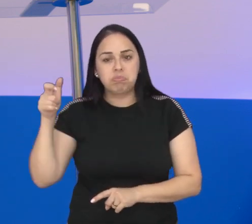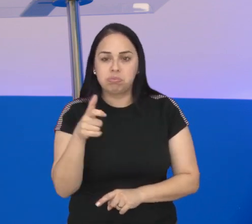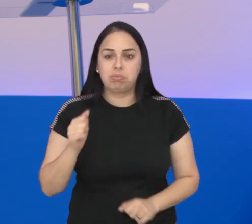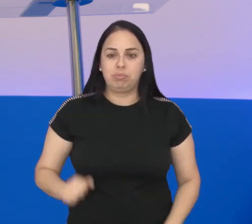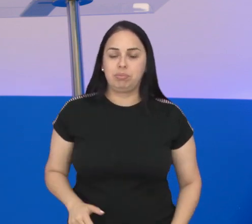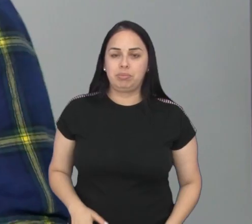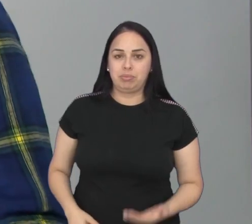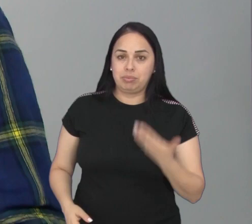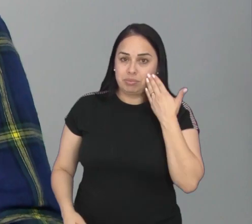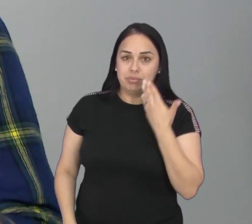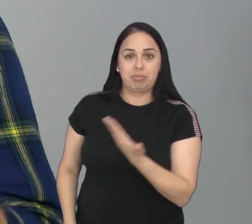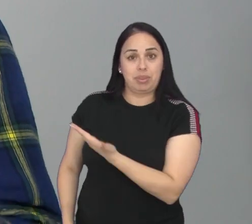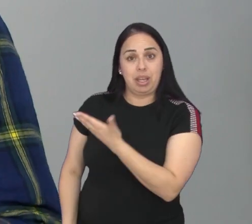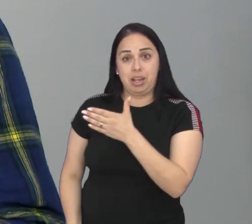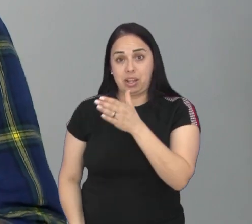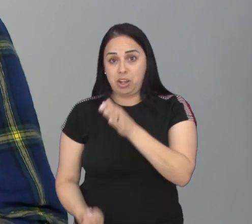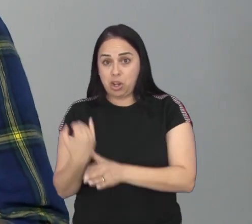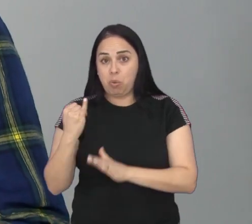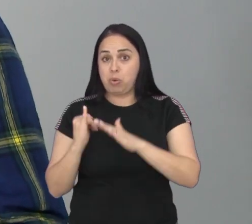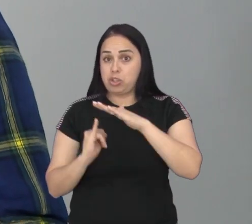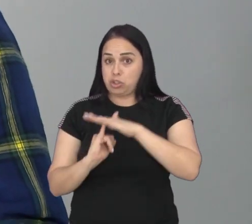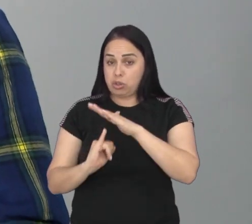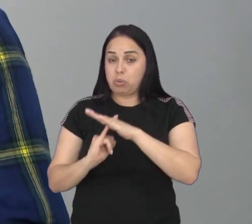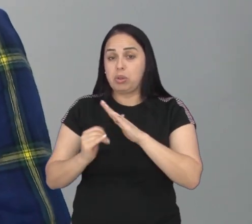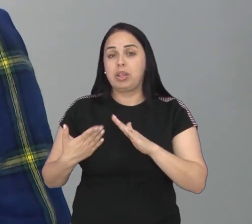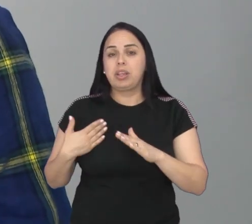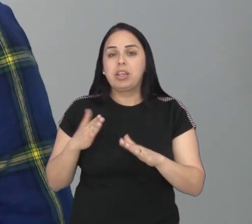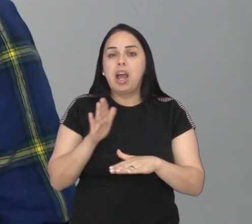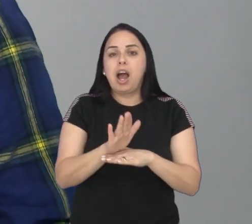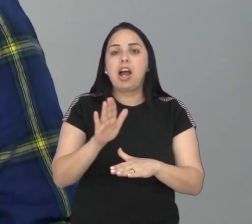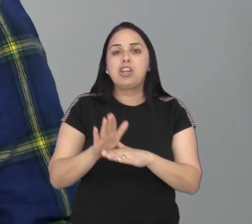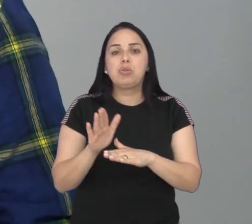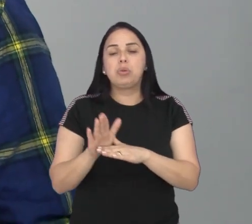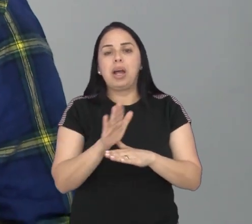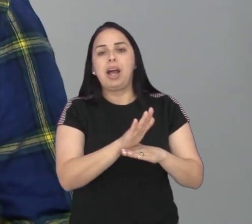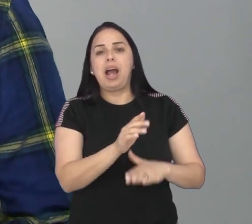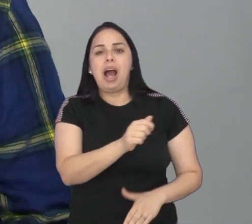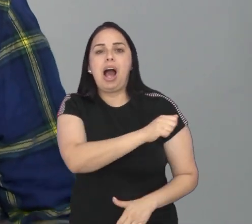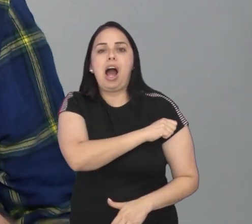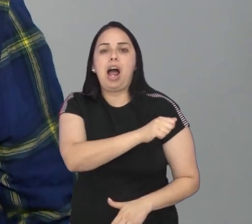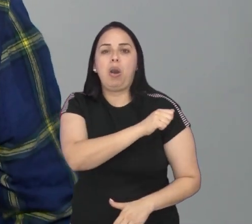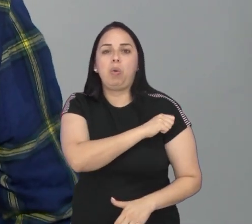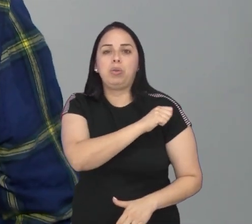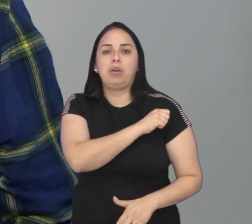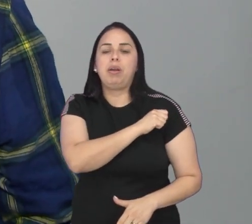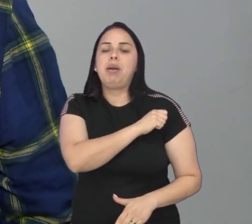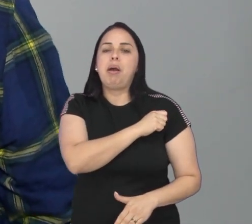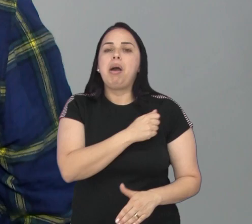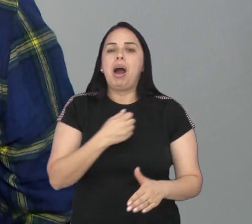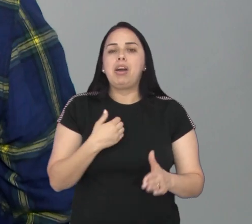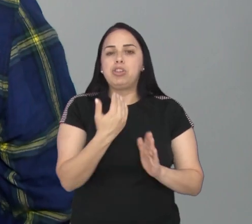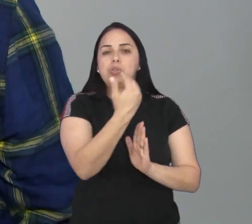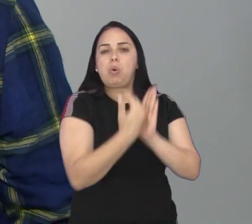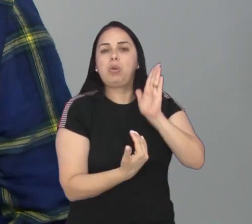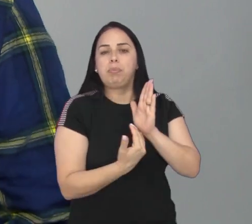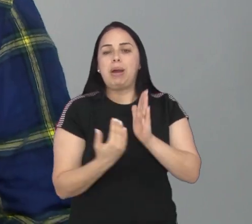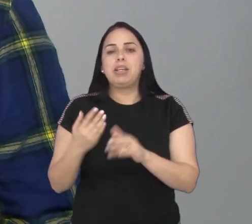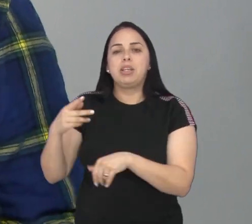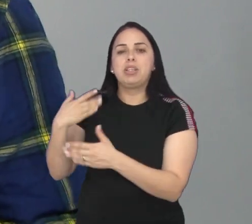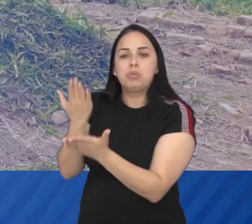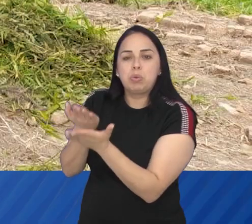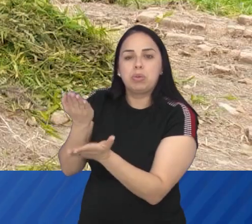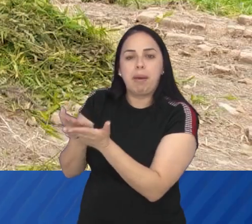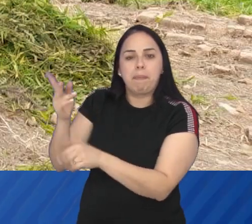interesse público. O Nicolas é fundador de um instituto que ajuda alunos a conseguir bolsas para estudar no